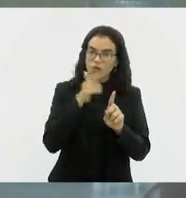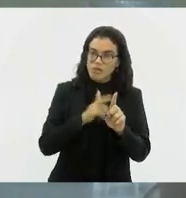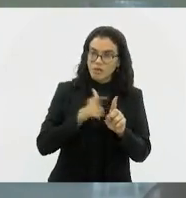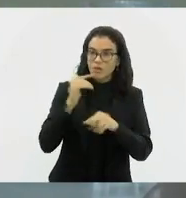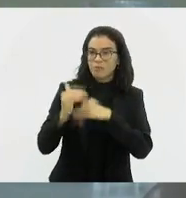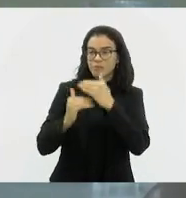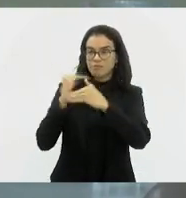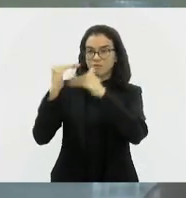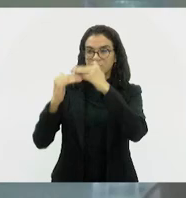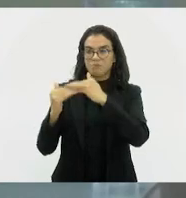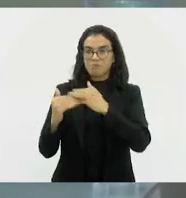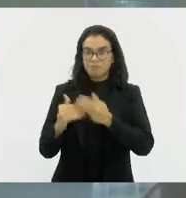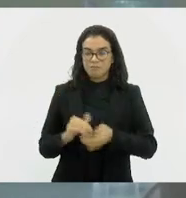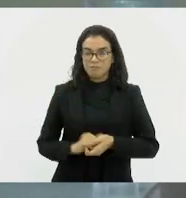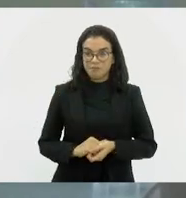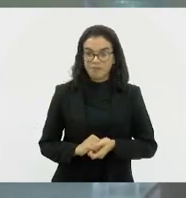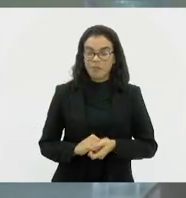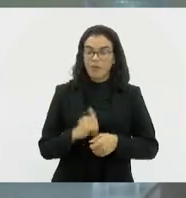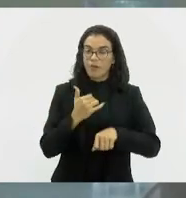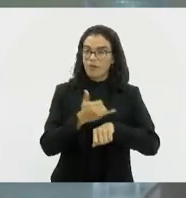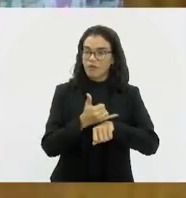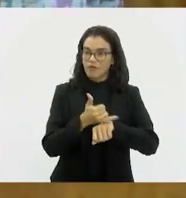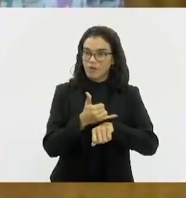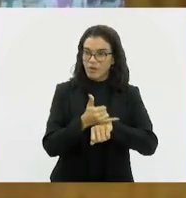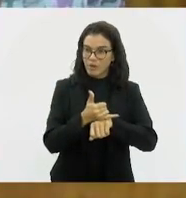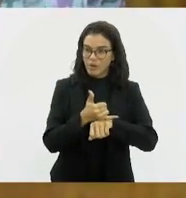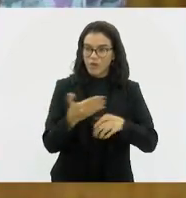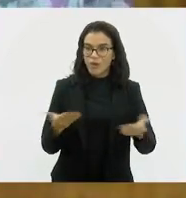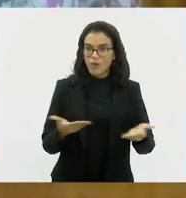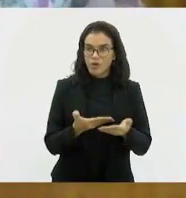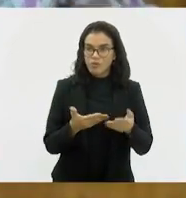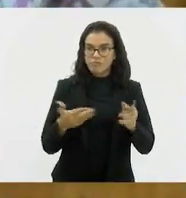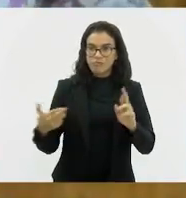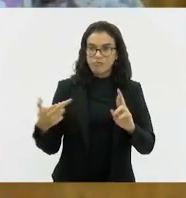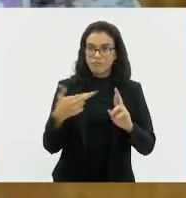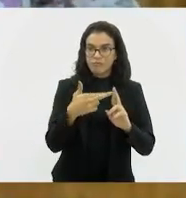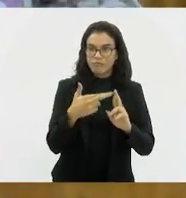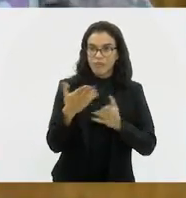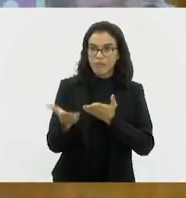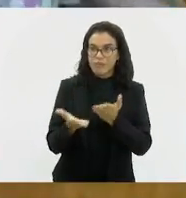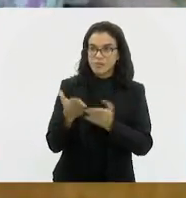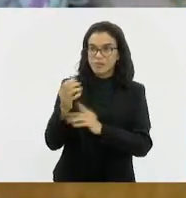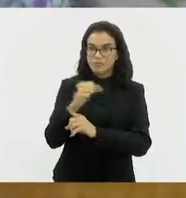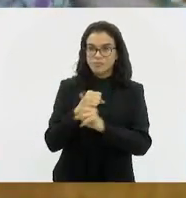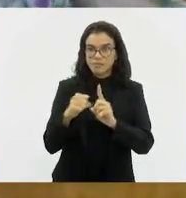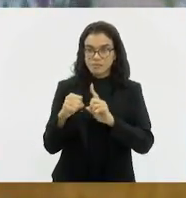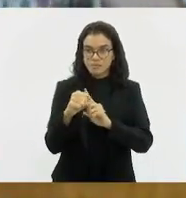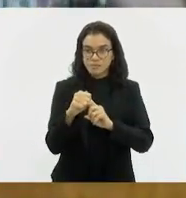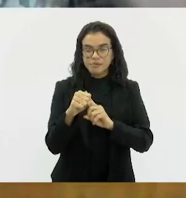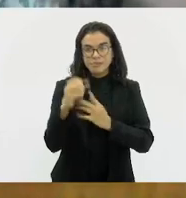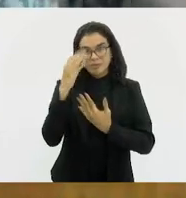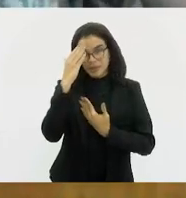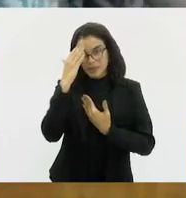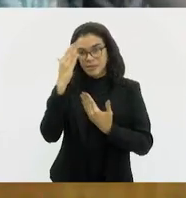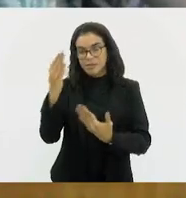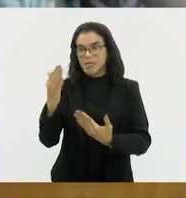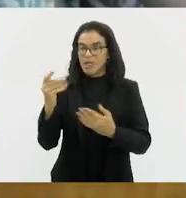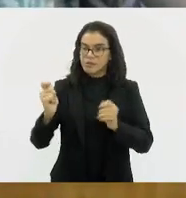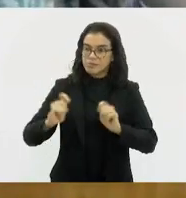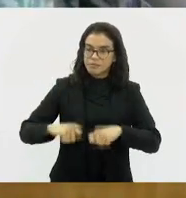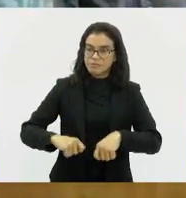mais. E Volta Redonda, hoje, também é referência na assistência social, graças à